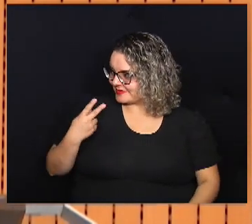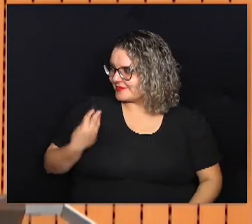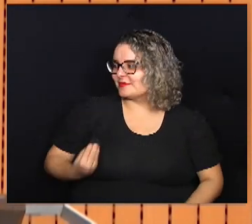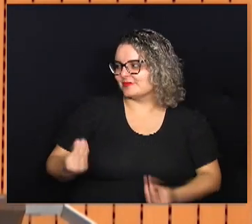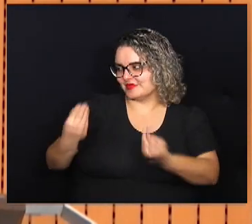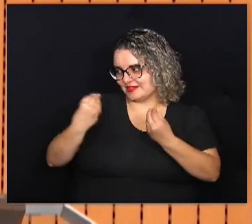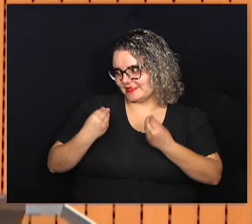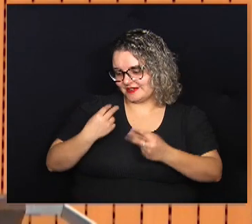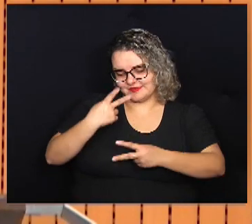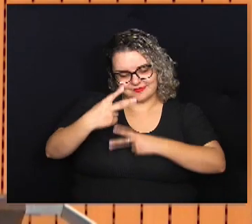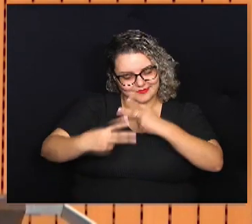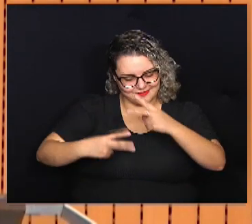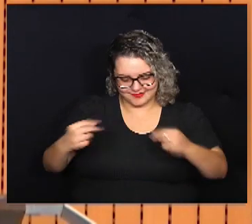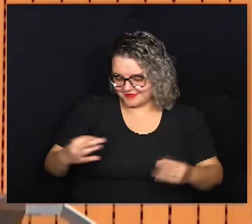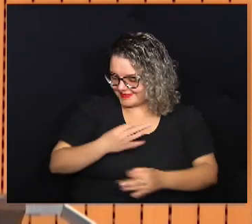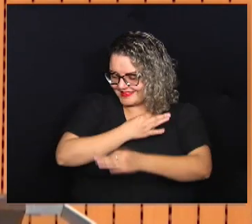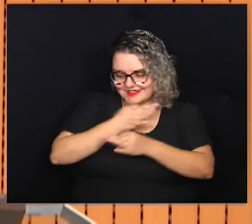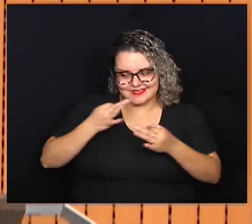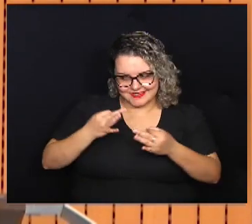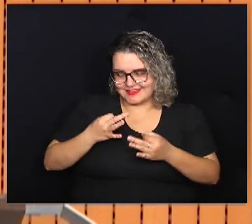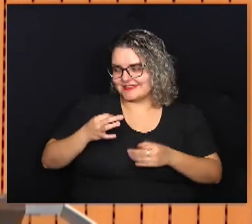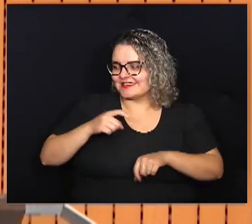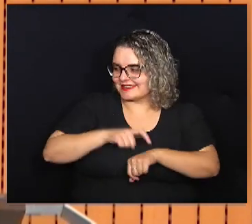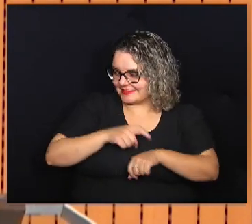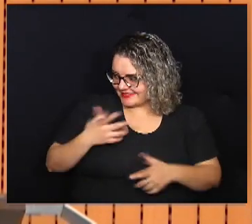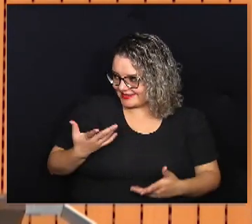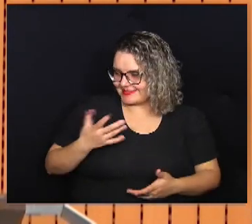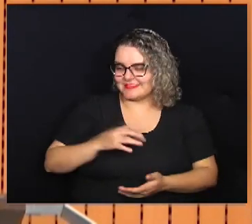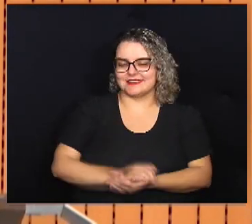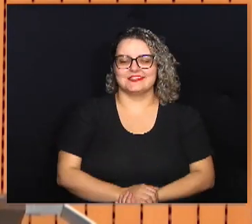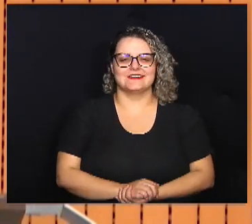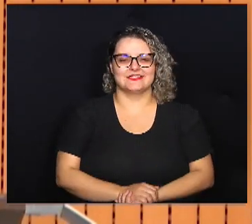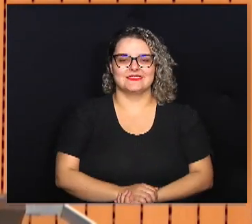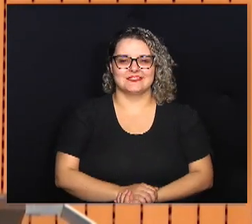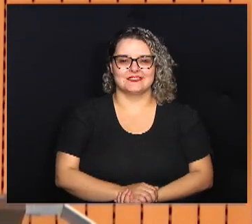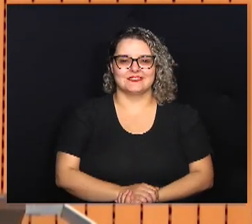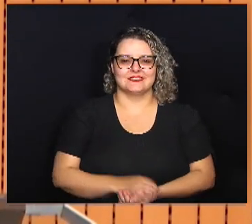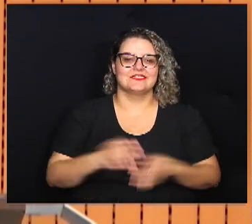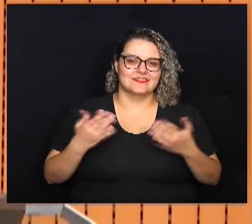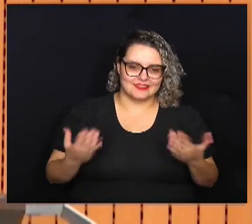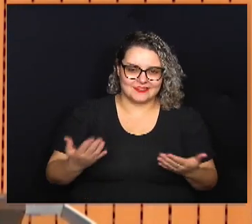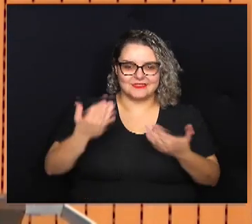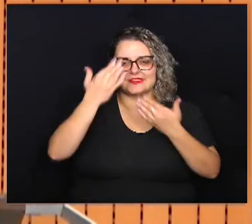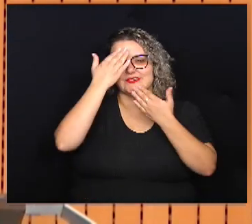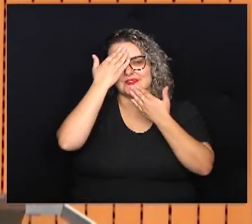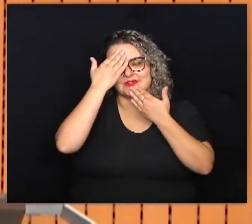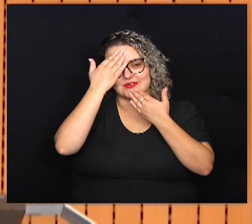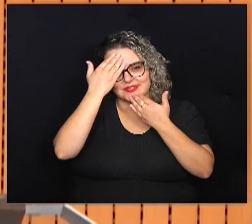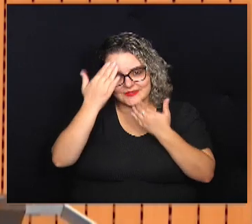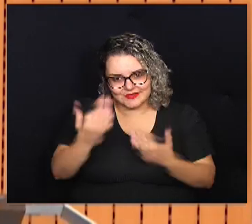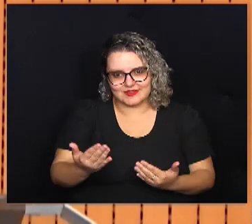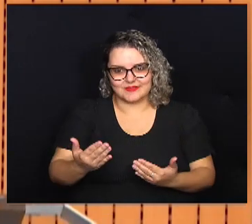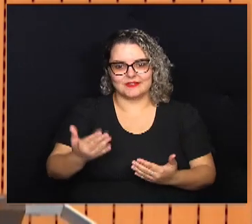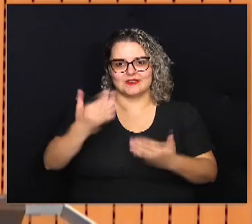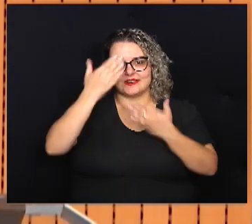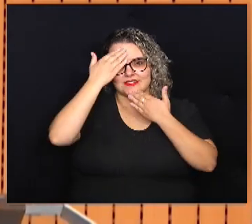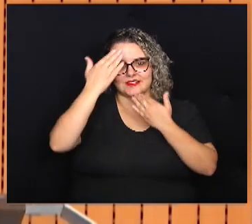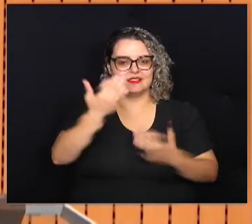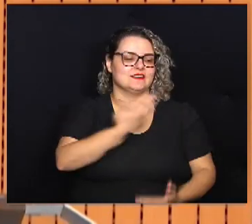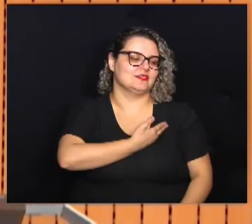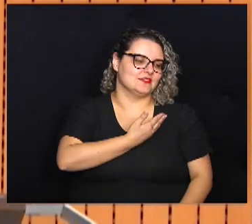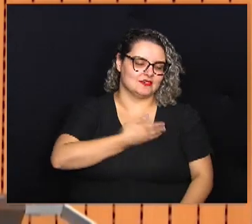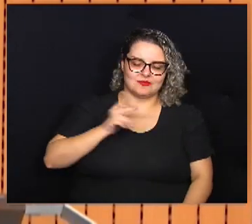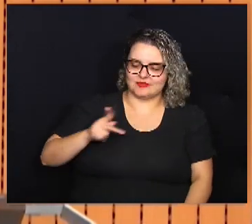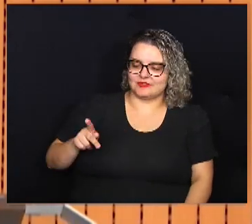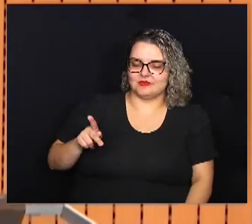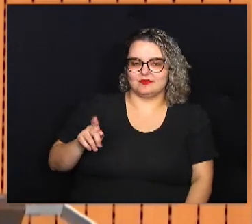dando um excelente presente nesse momento. Tá? Então, muito obrigado. Agradeço aos colegas, professor